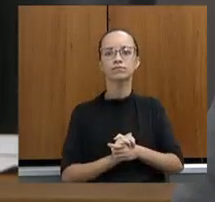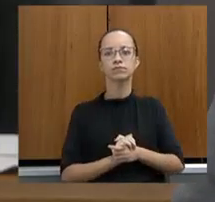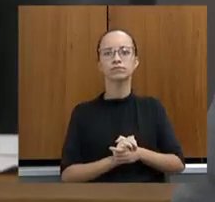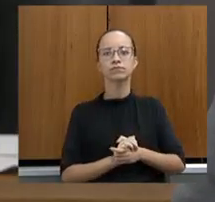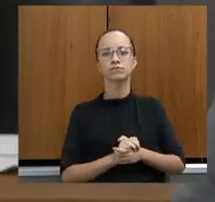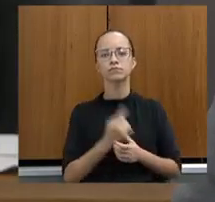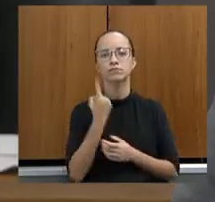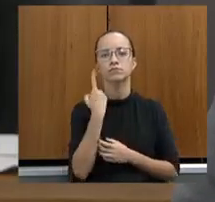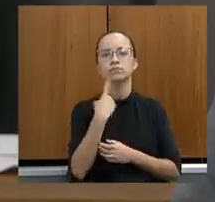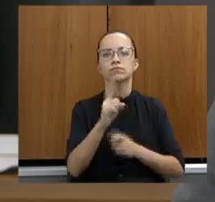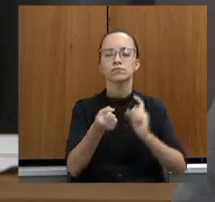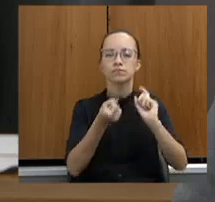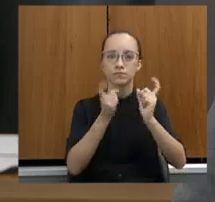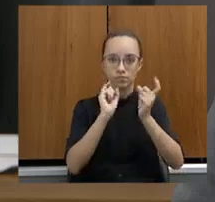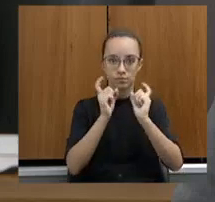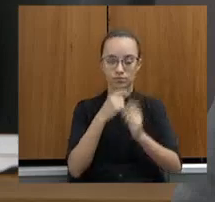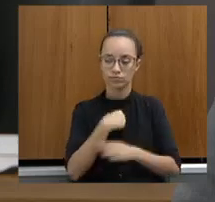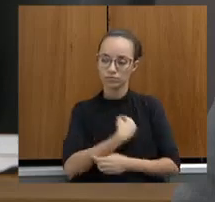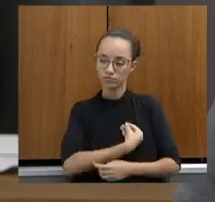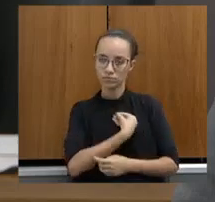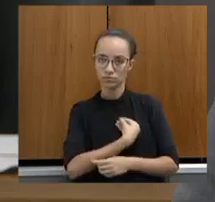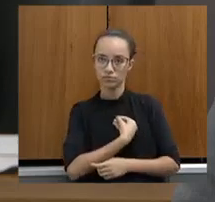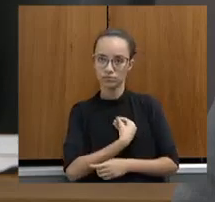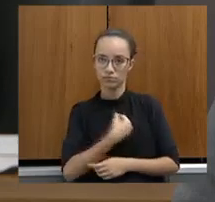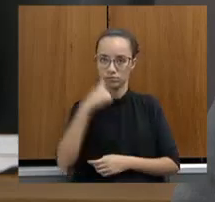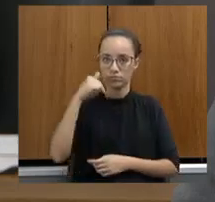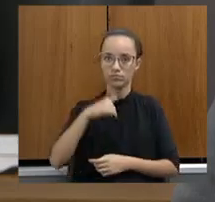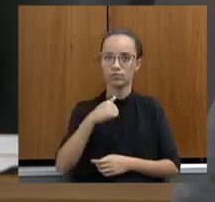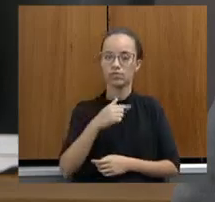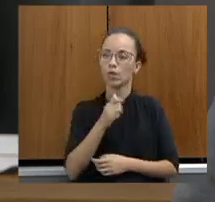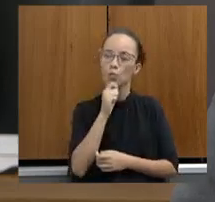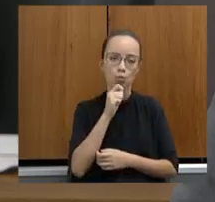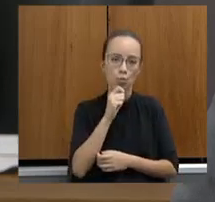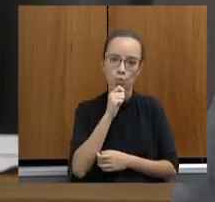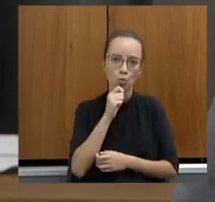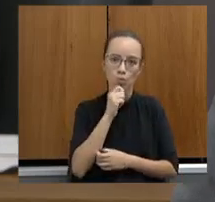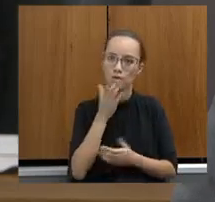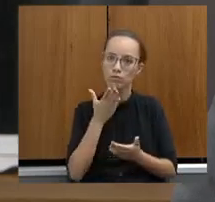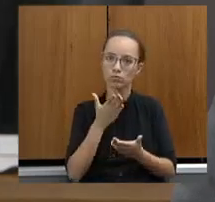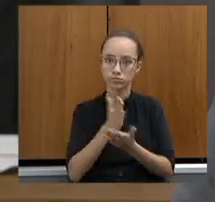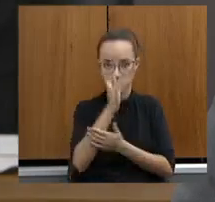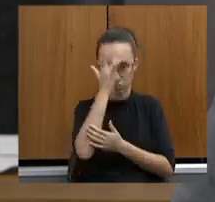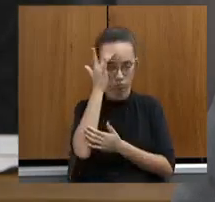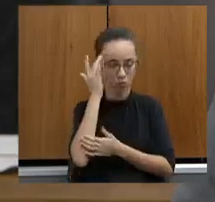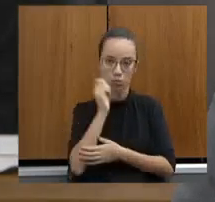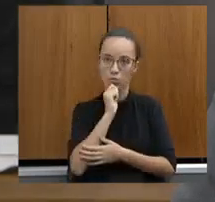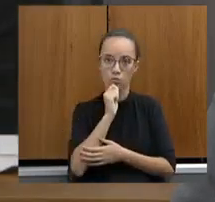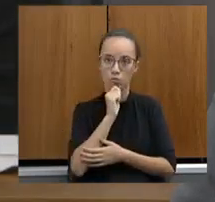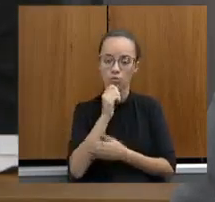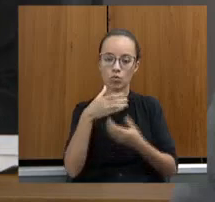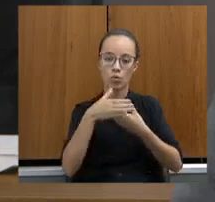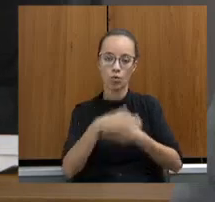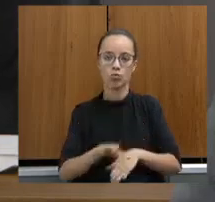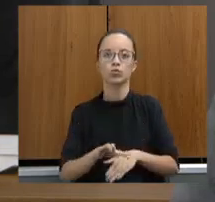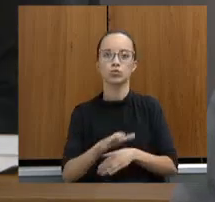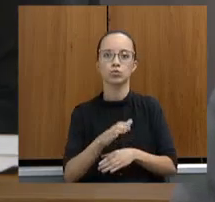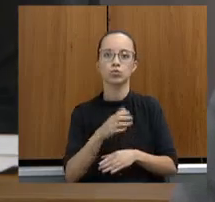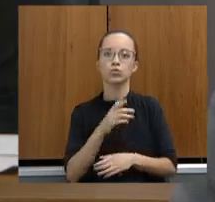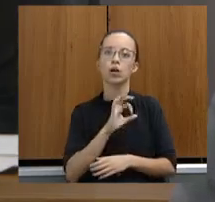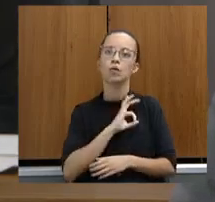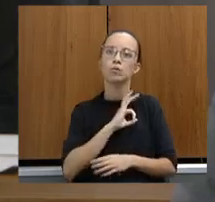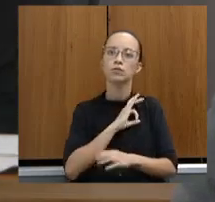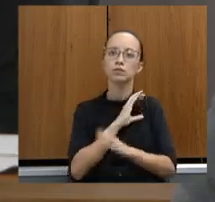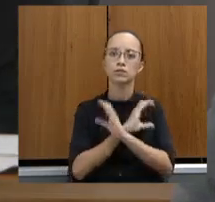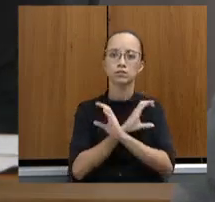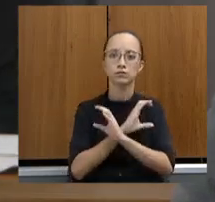reunião inclusive estive aqui ainda não tinha a vida nomeação dos candidatos aprovados no concurso da Polícia Civil